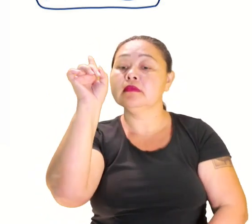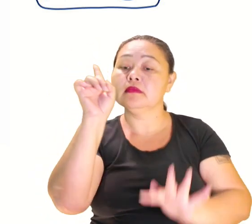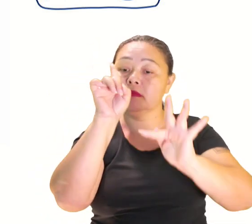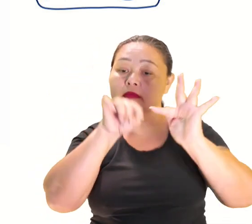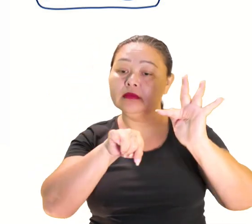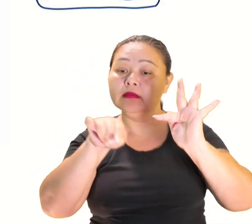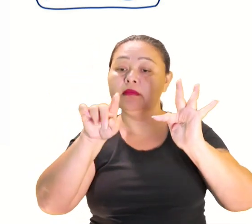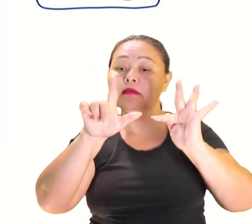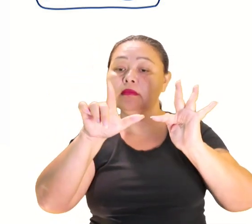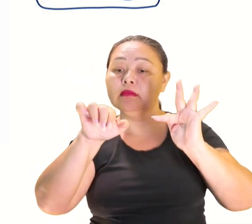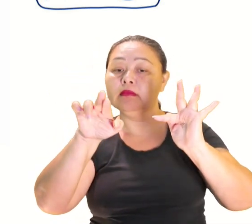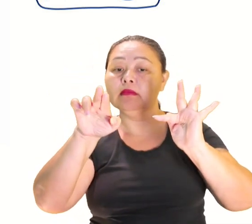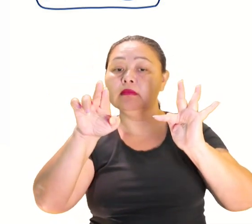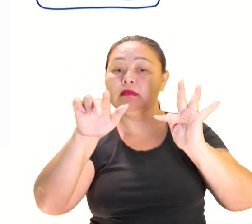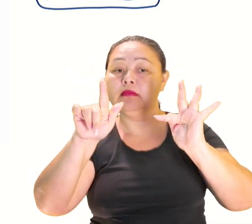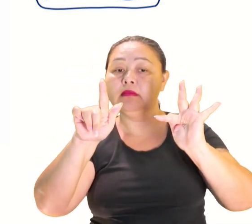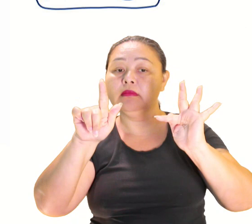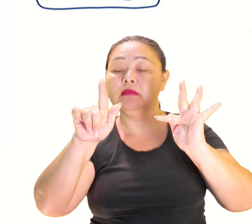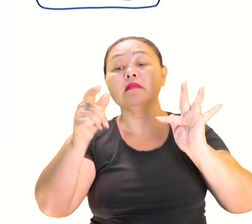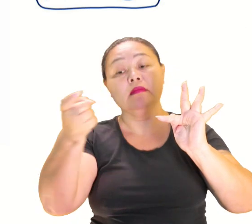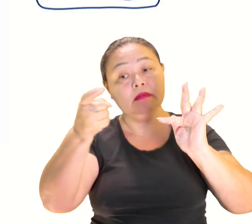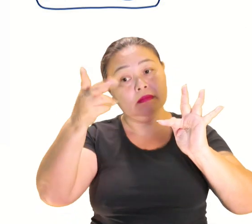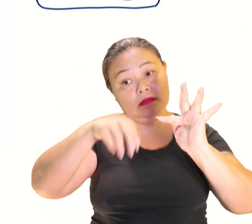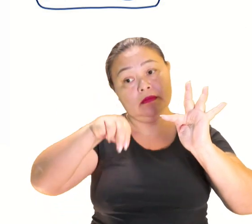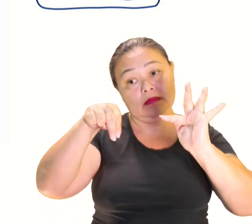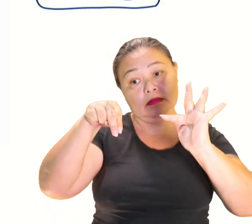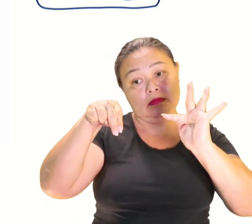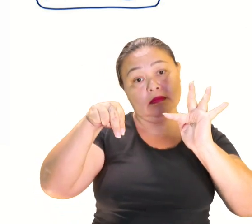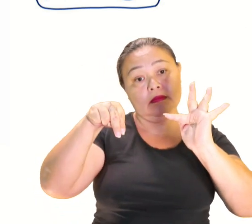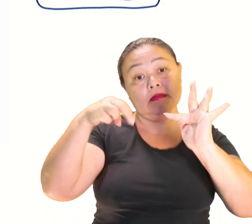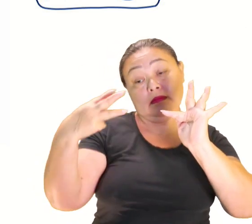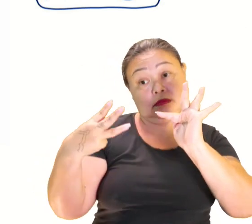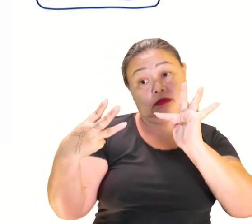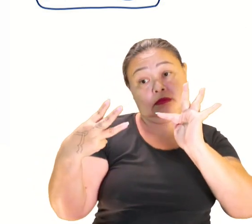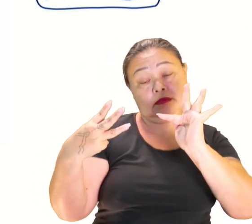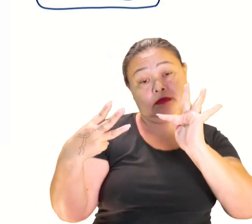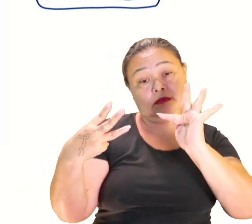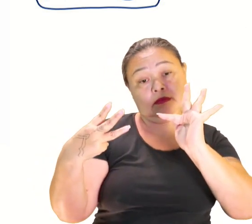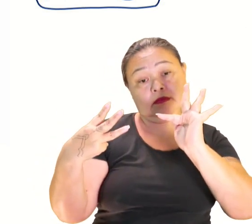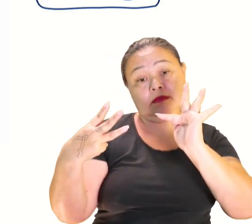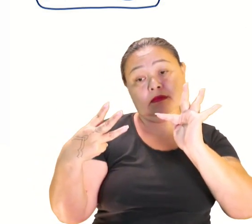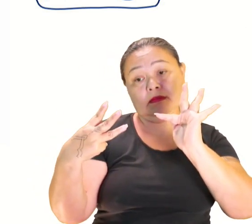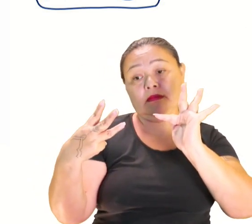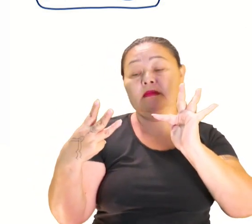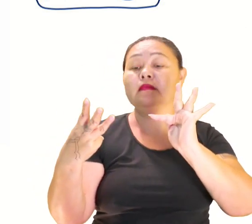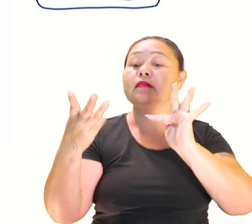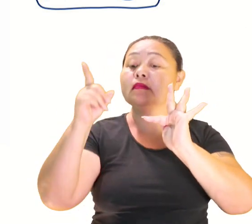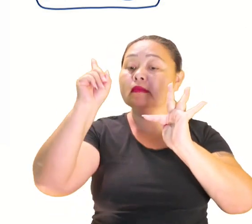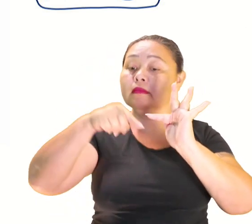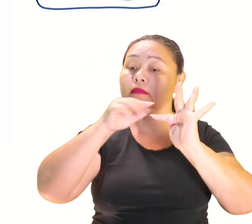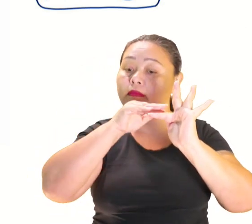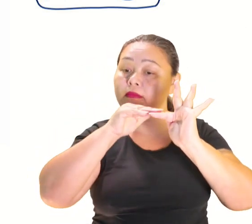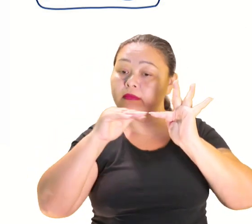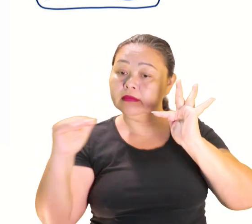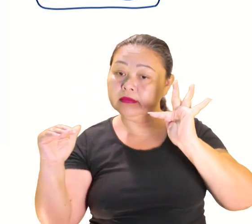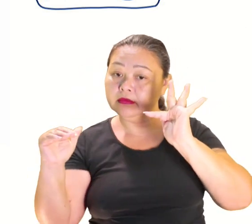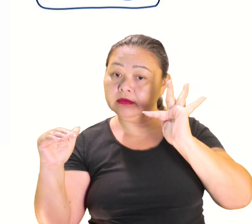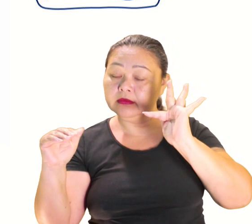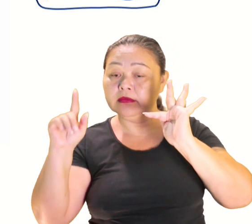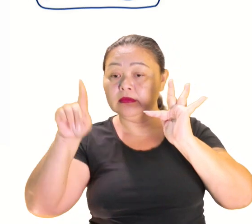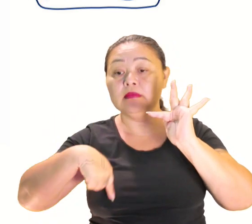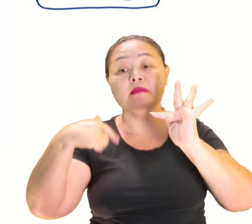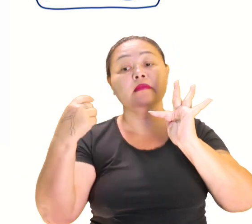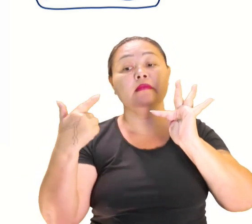é logaritmo de x na base 3 e a minha abscissa é